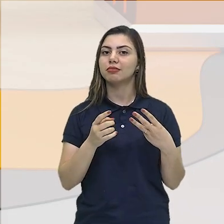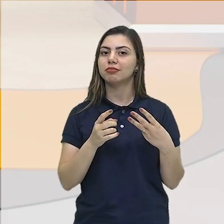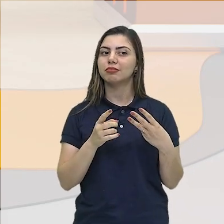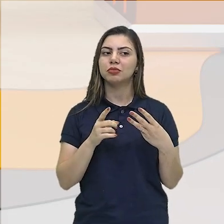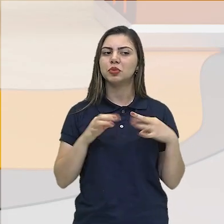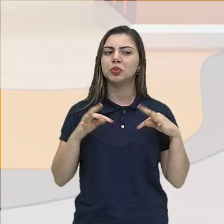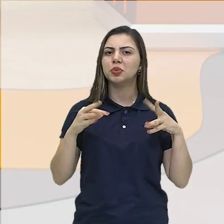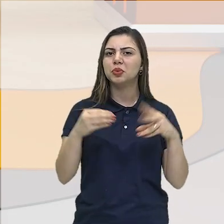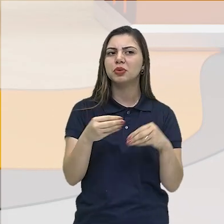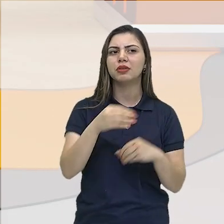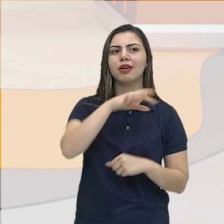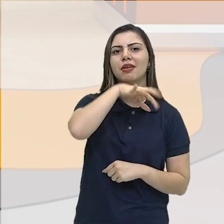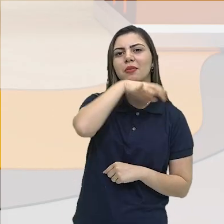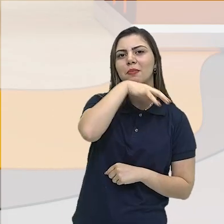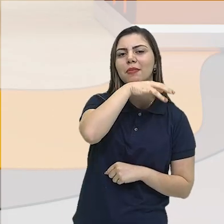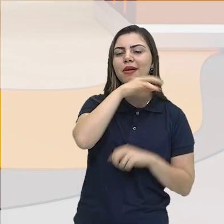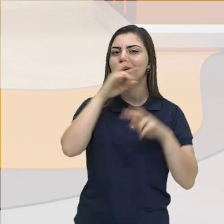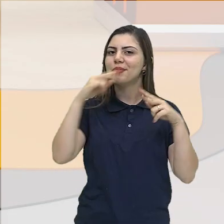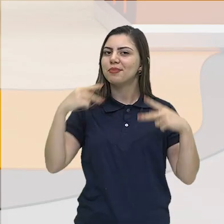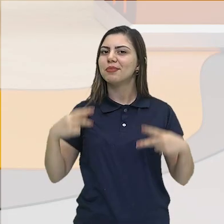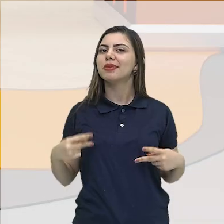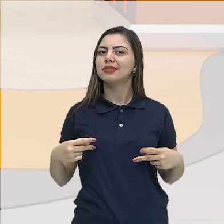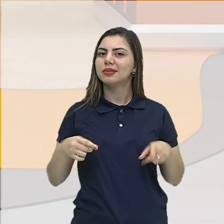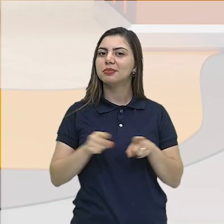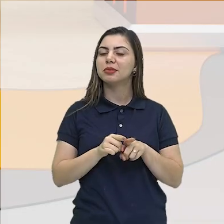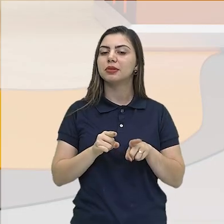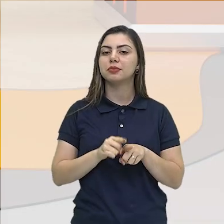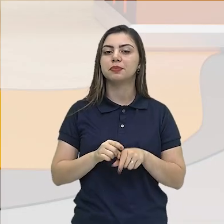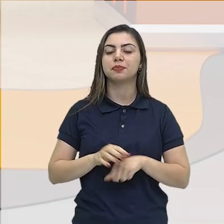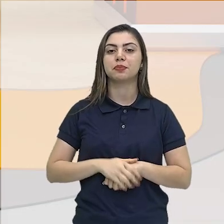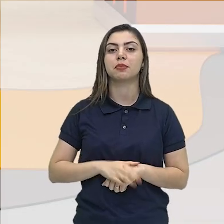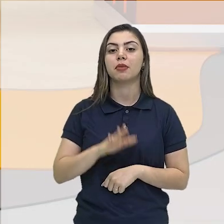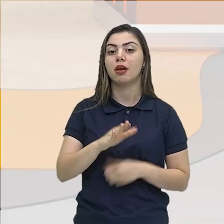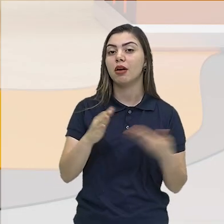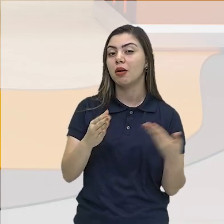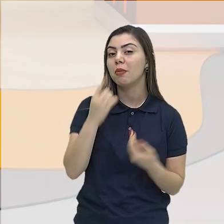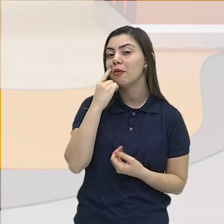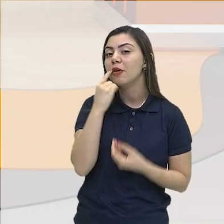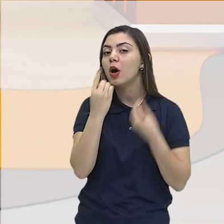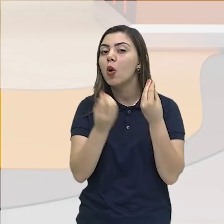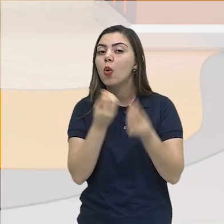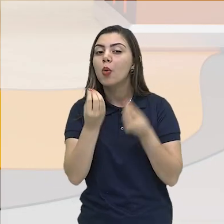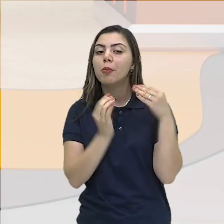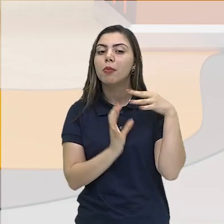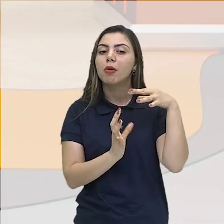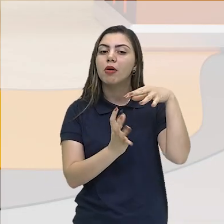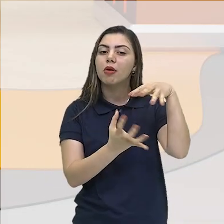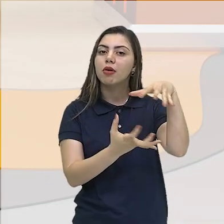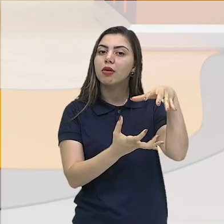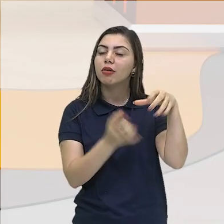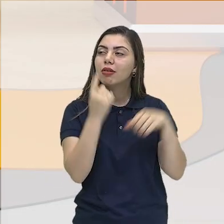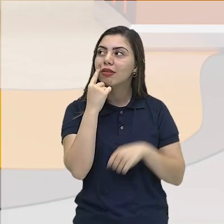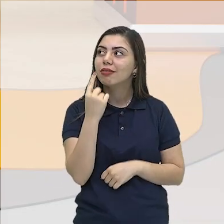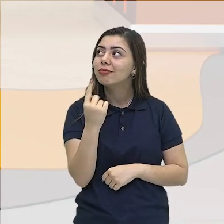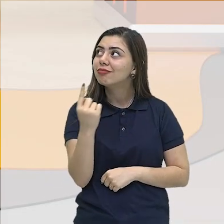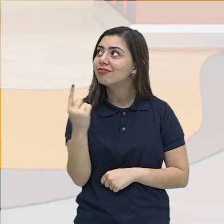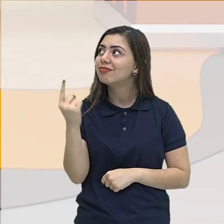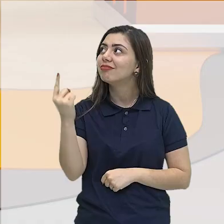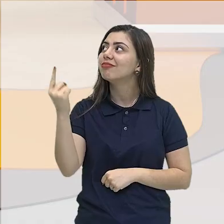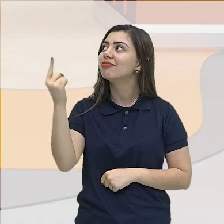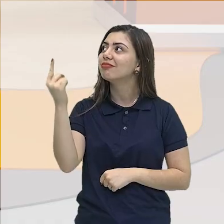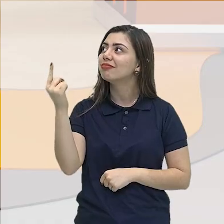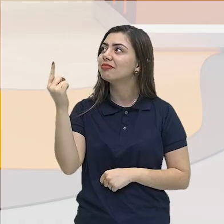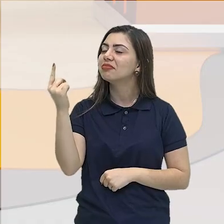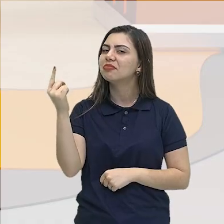humanos, dos animais. Para vocês terem uma ideia, a gente vai ver agora o nosso planeta. Quando a gente vê a imagem do nosso